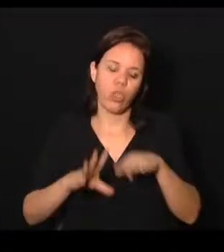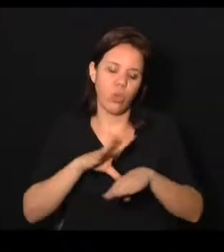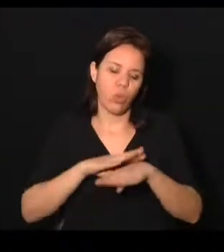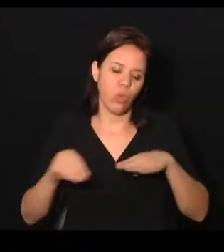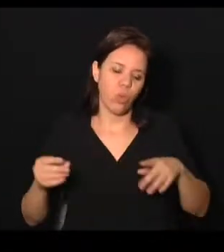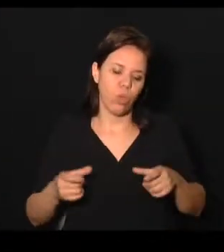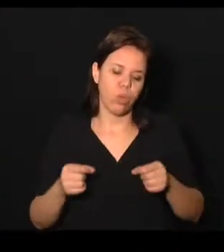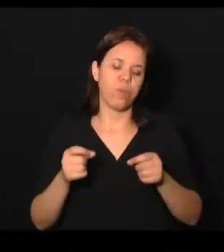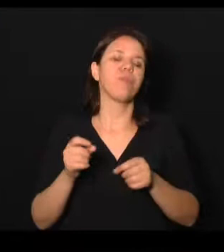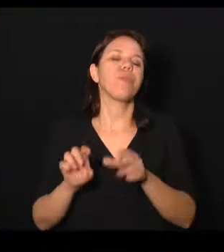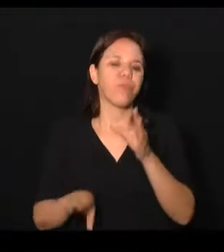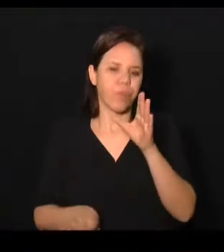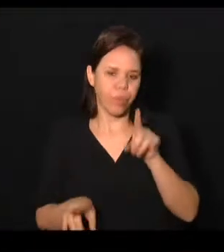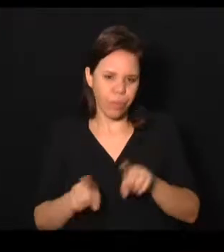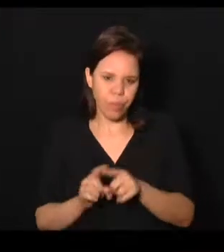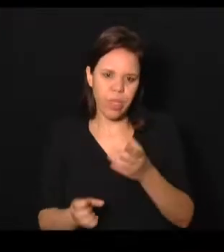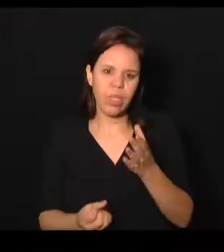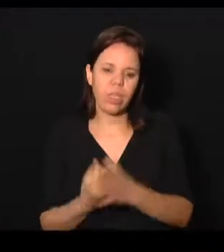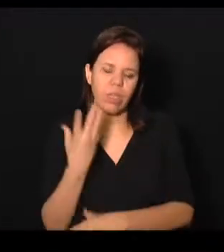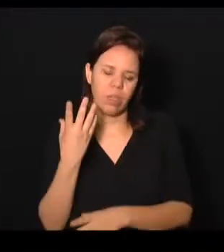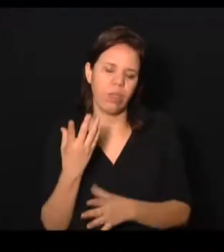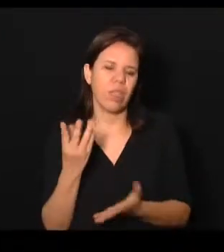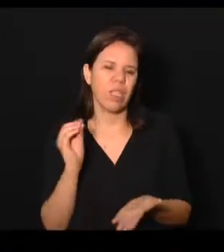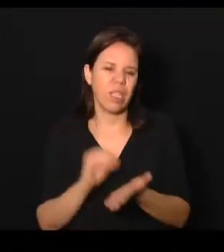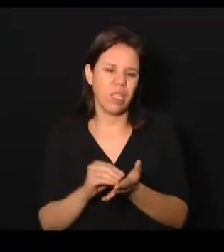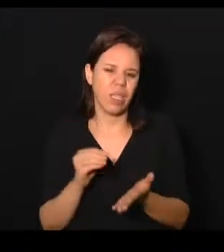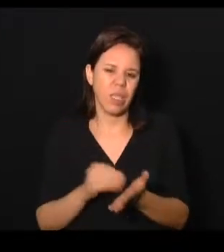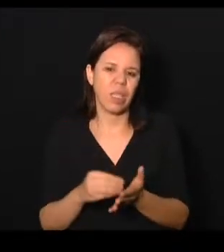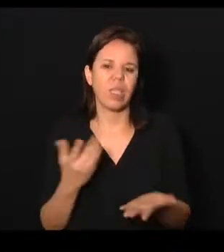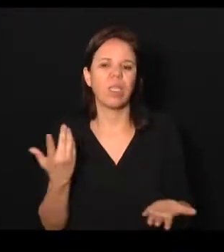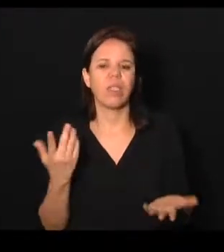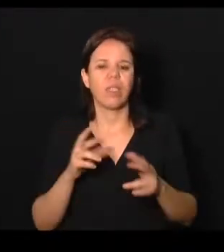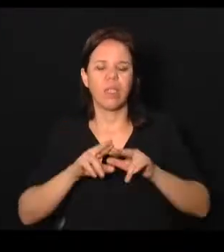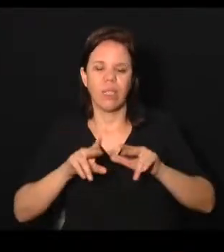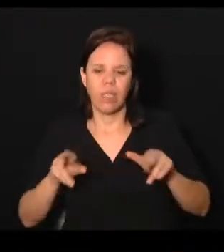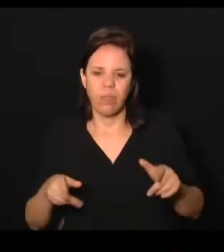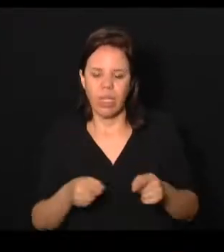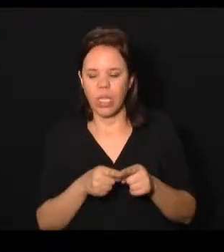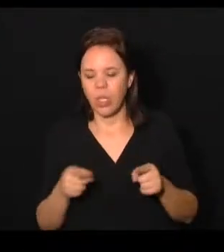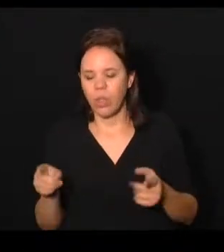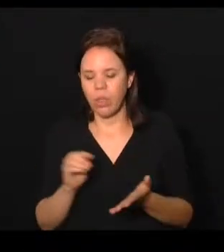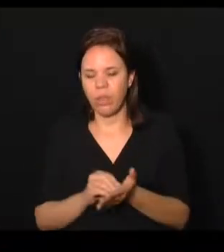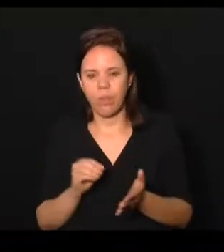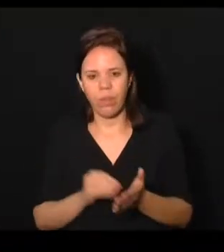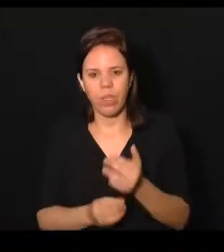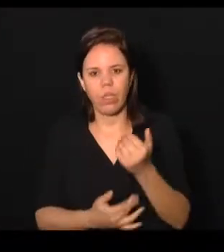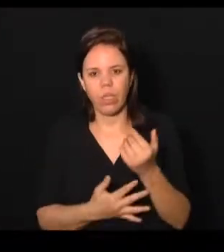uma deficiência na produção do sangue, temporária, durante o período que dura a